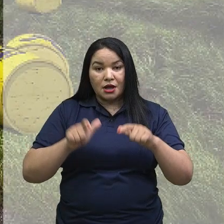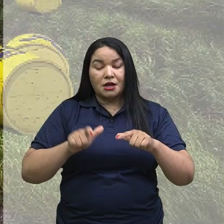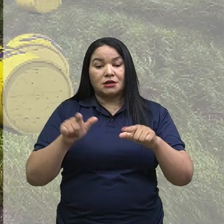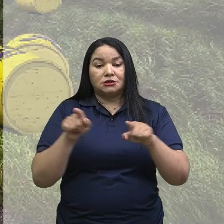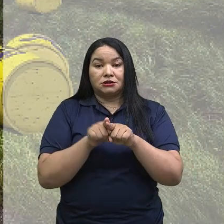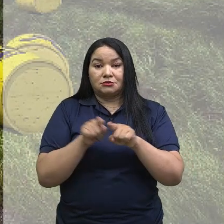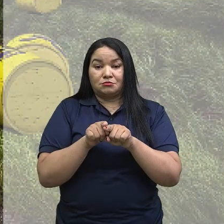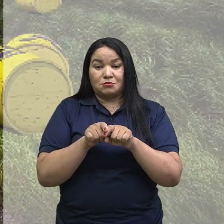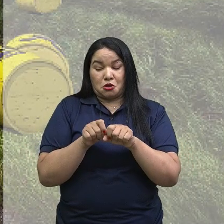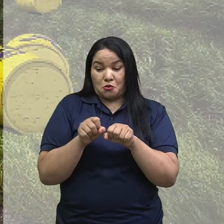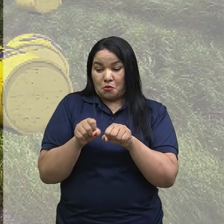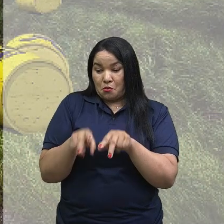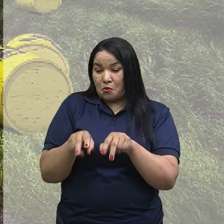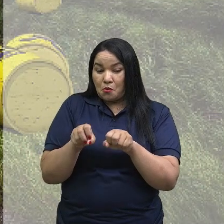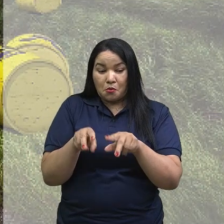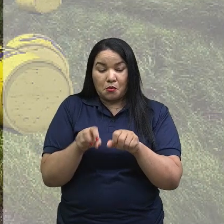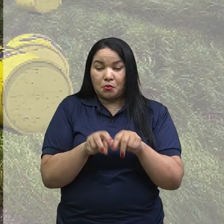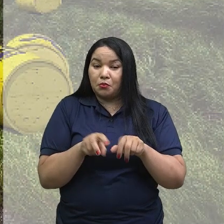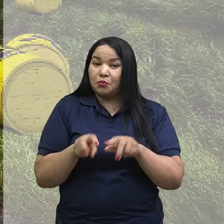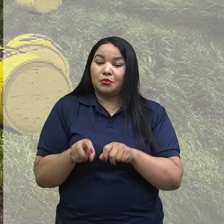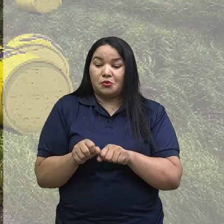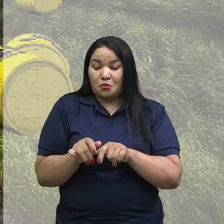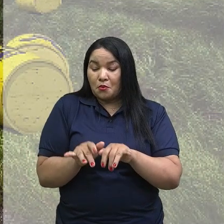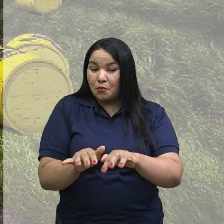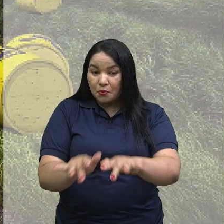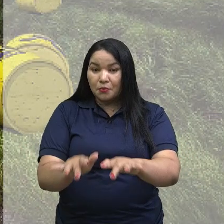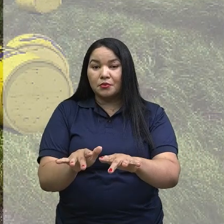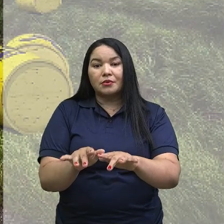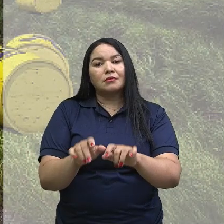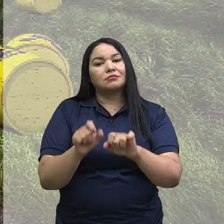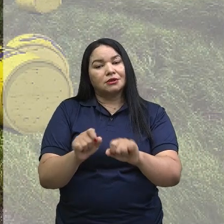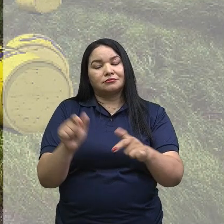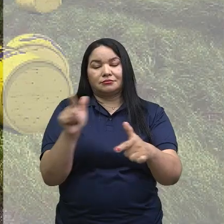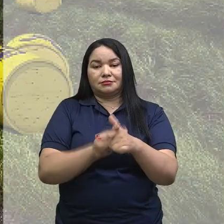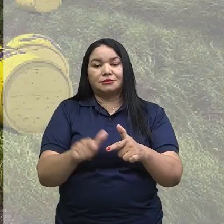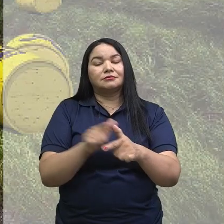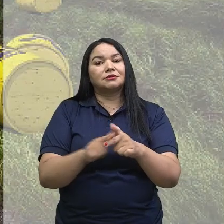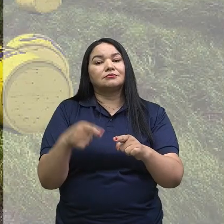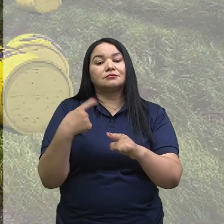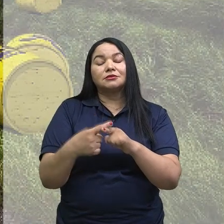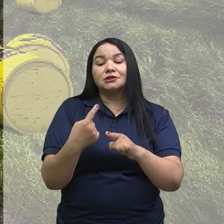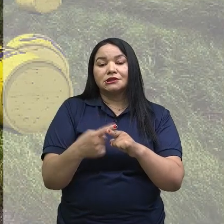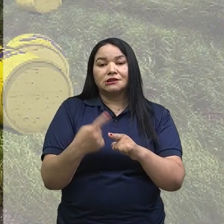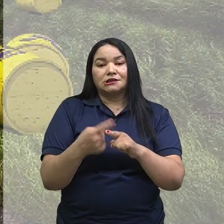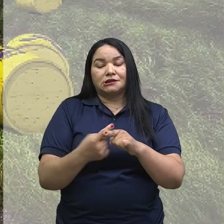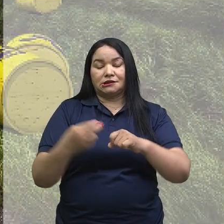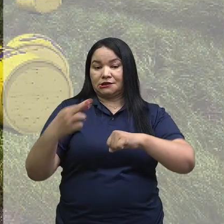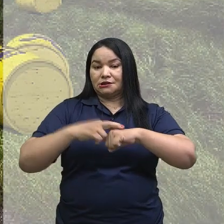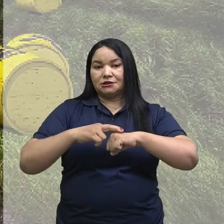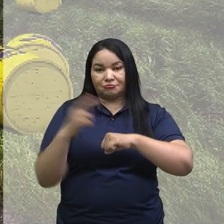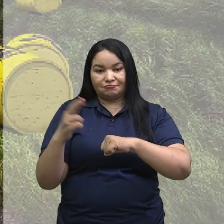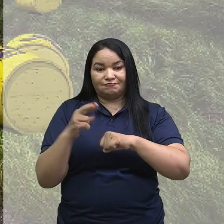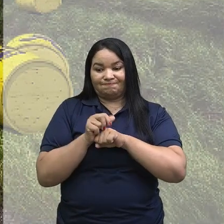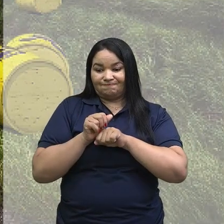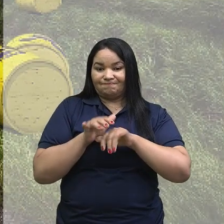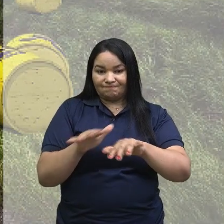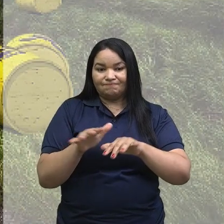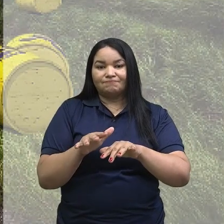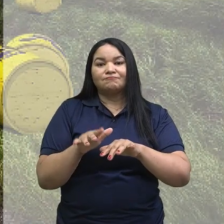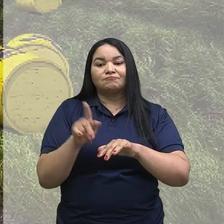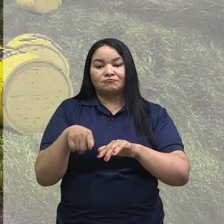estar contaminados, tá? Isso tudo se deve à natureza da radioatividade.